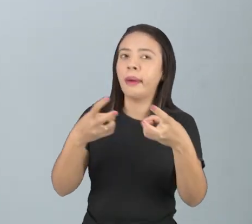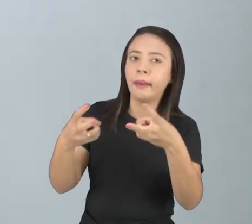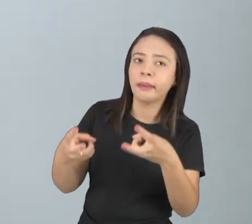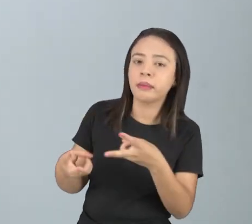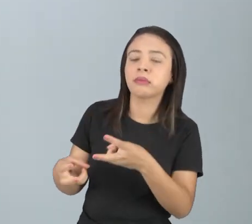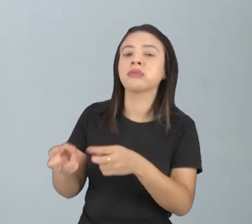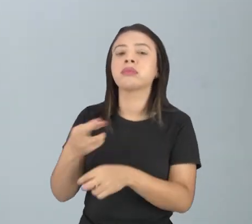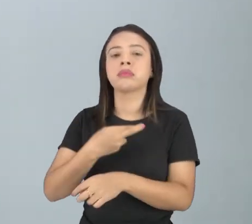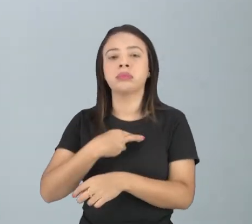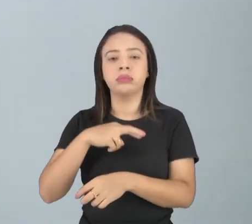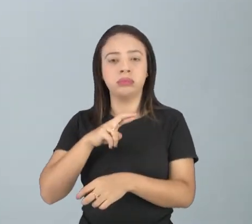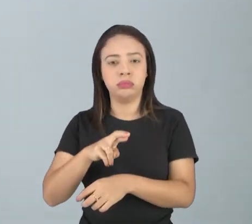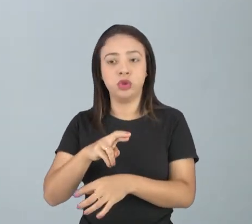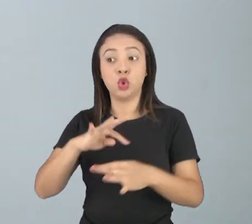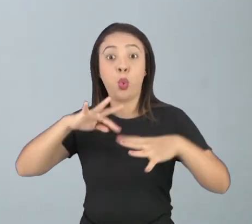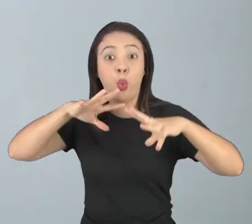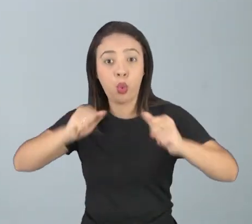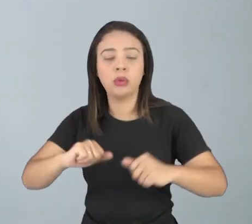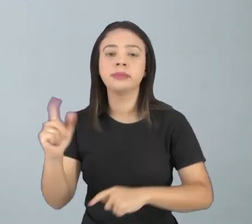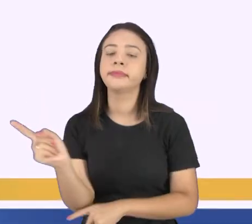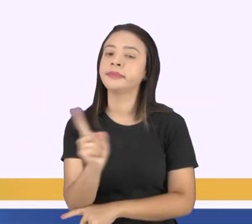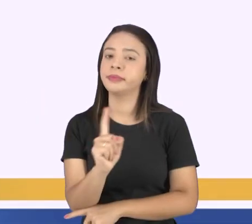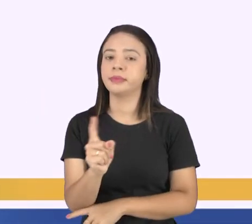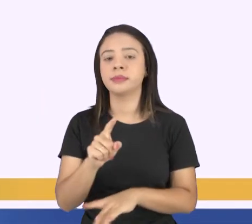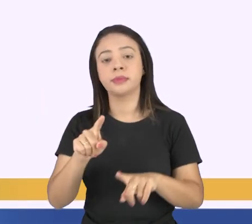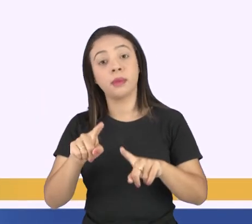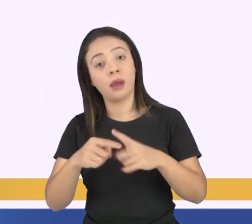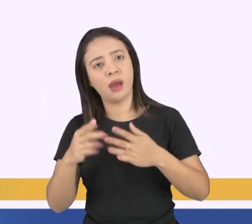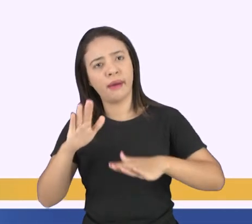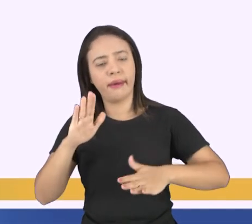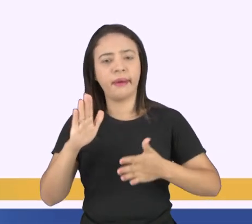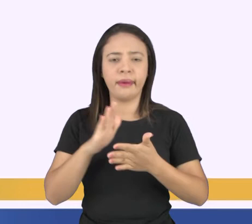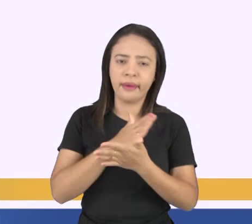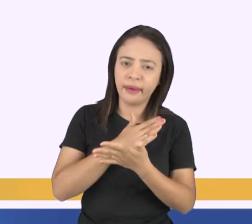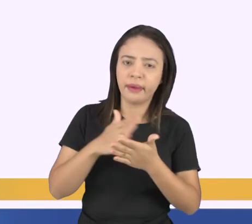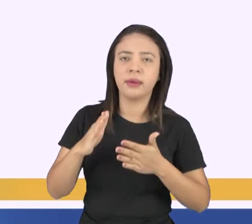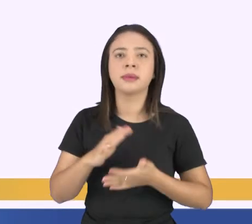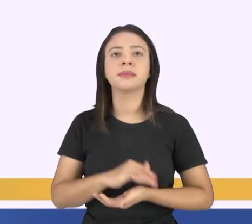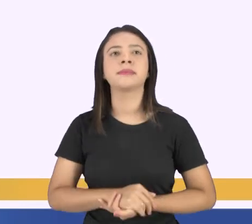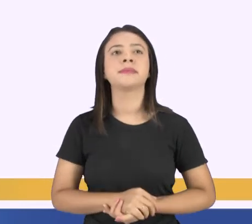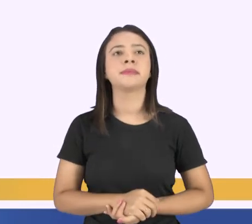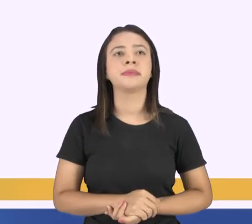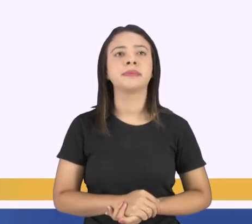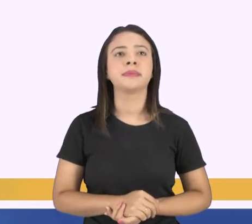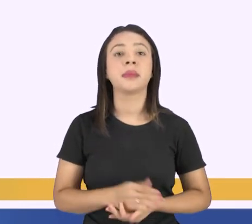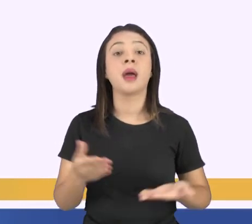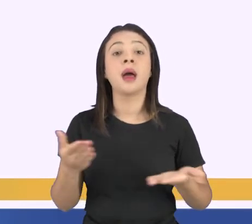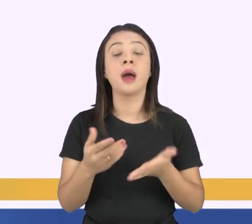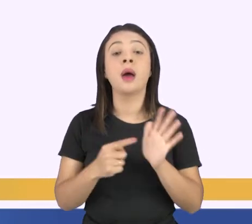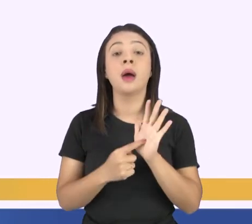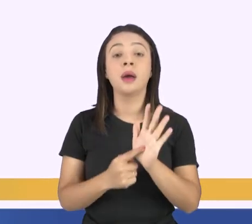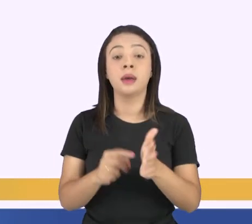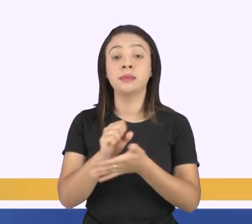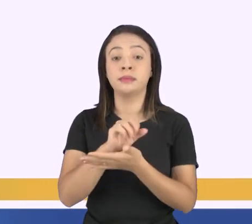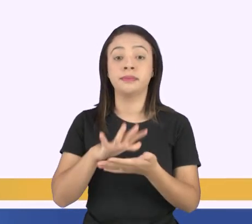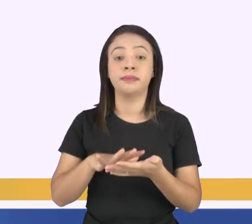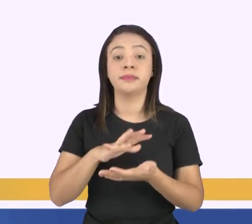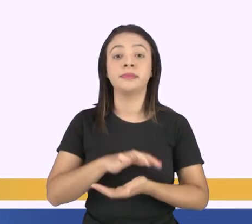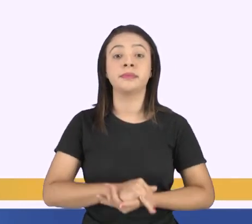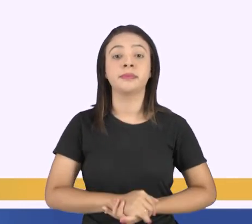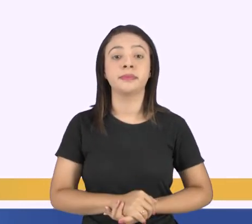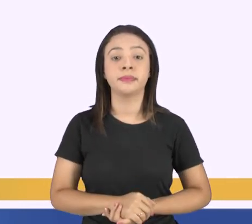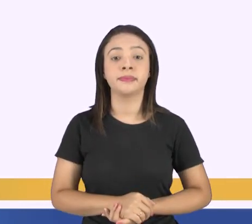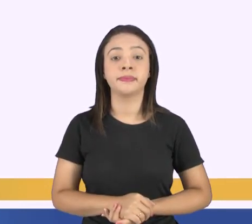tudo, mas vamos nessa corrente aí, tá? Vamos dar uma puladinha, porque o tempo já não nos permite, vamos aí para o nosso